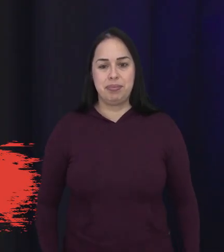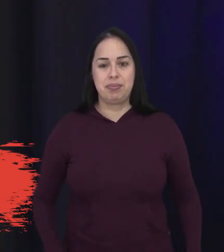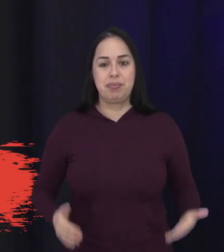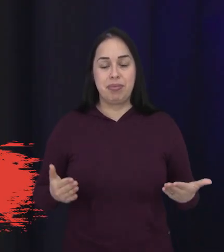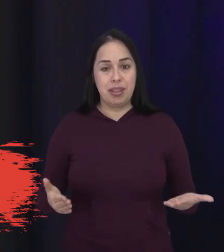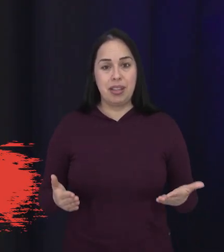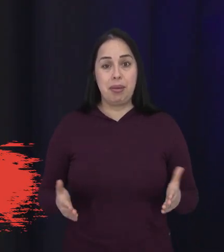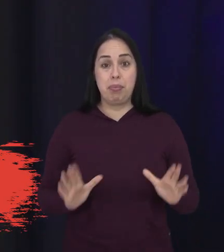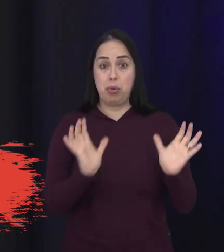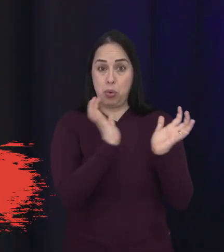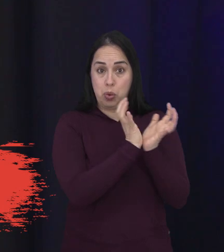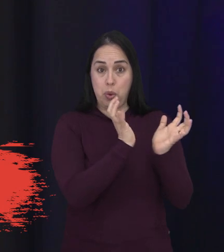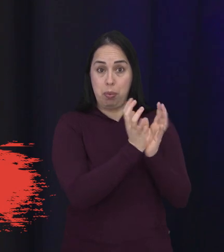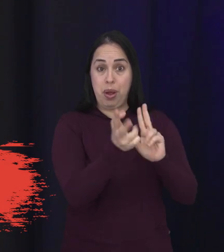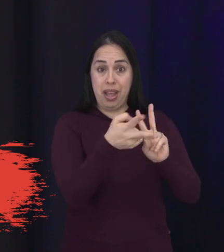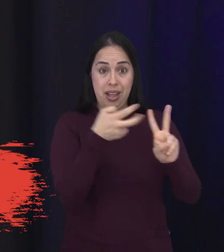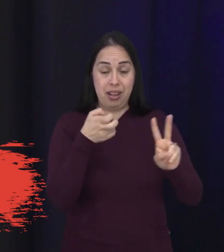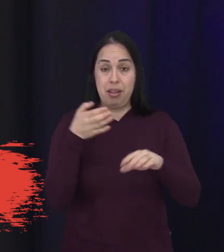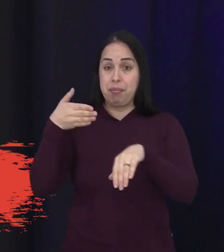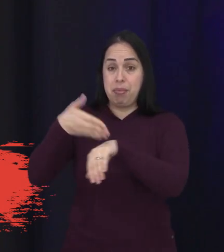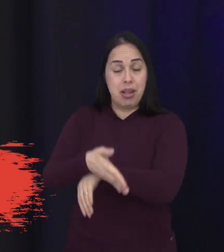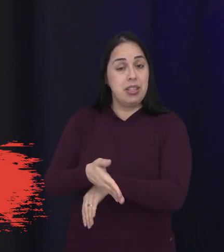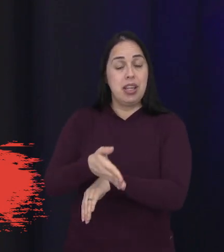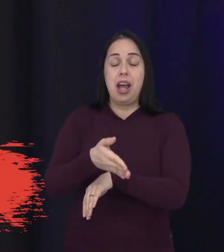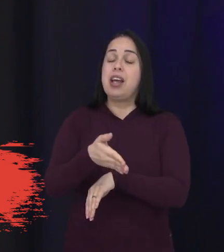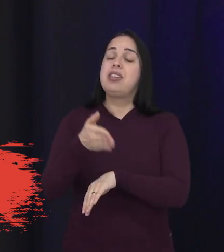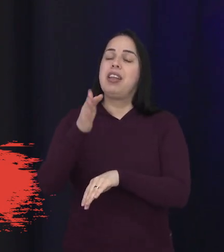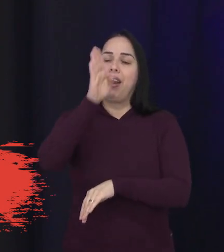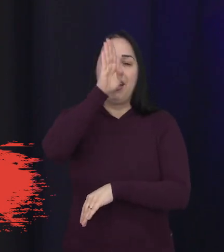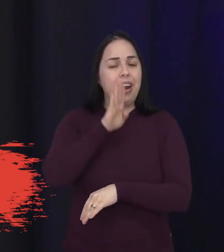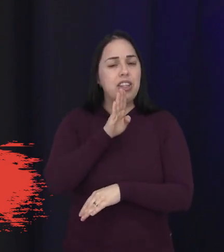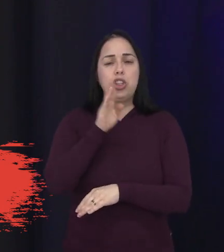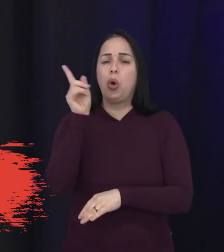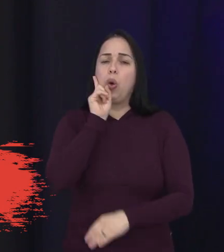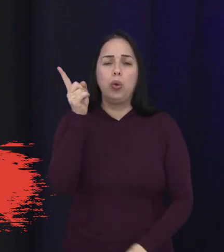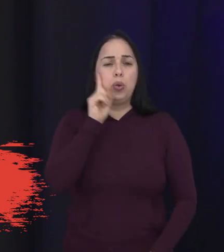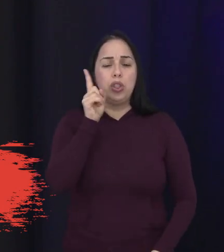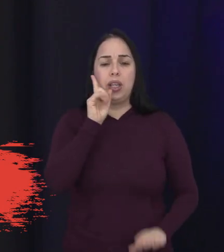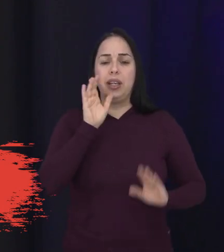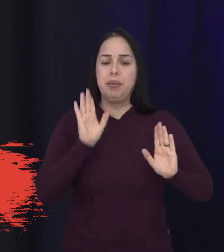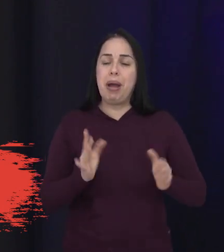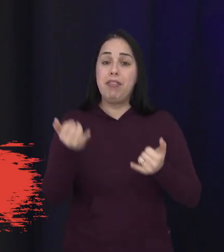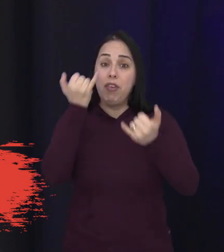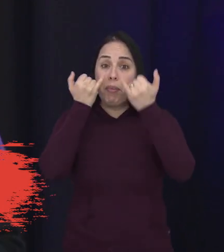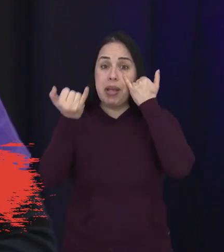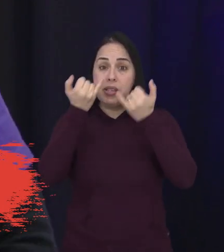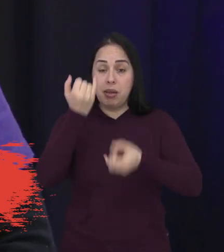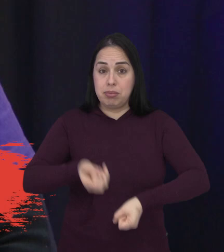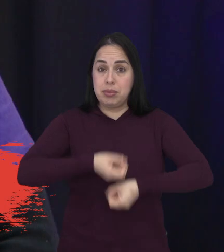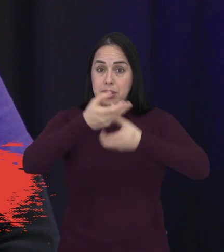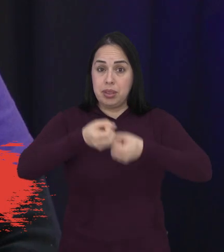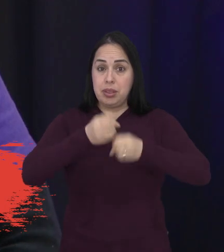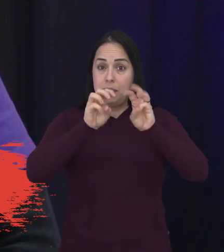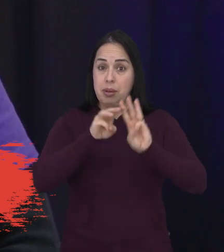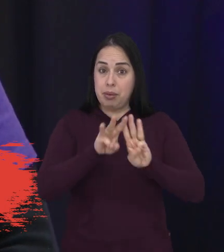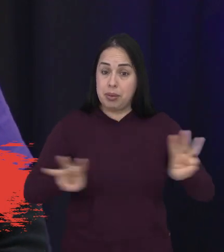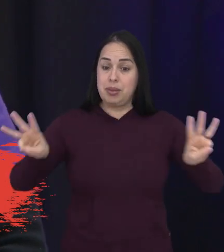Já para os indígenas, a entrada é gratuita todos os dias. E para mais informações é só consultar o